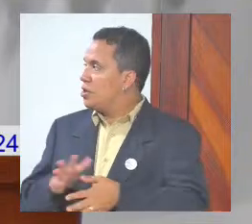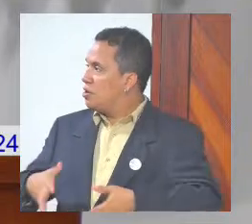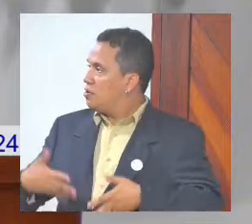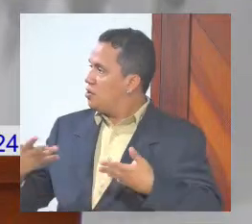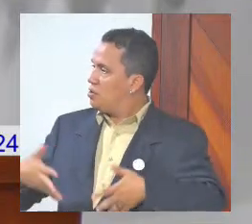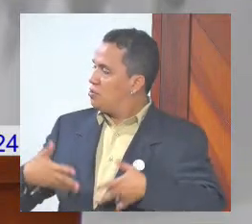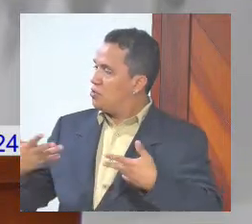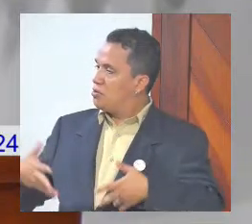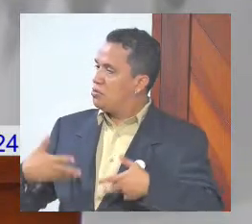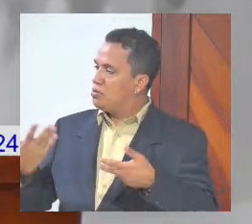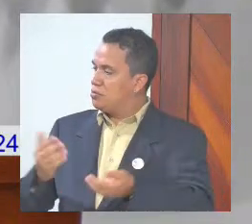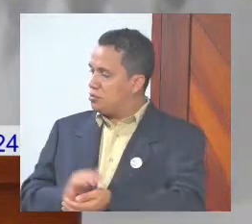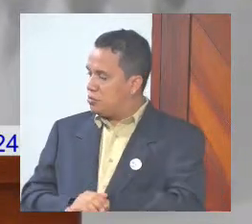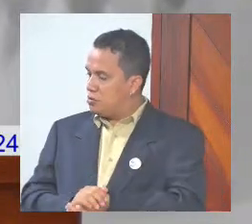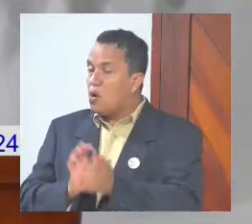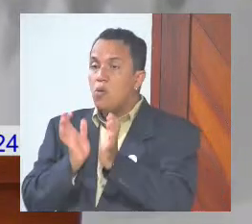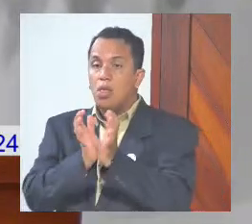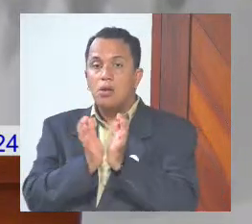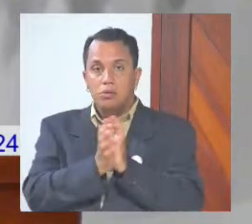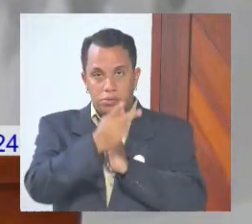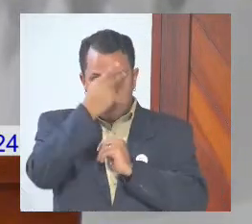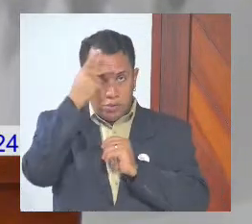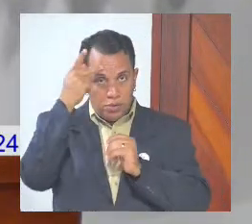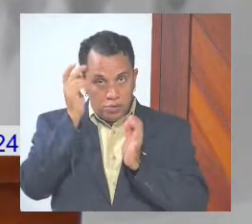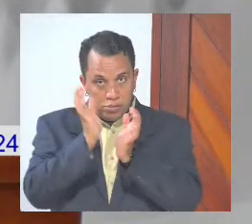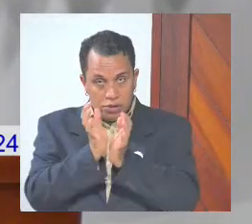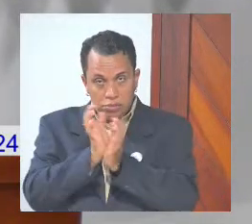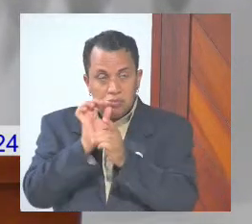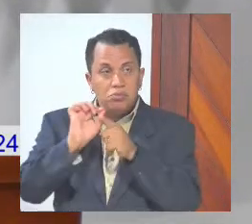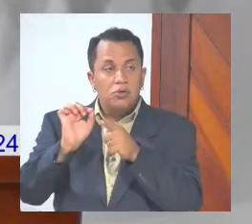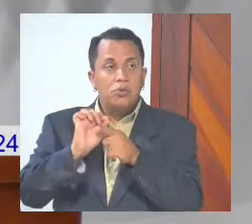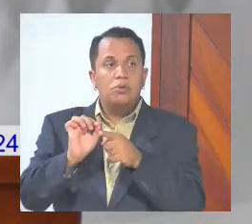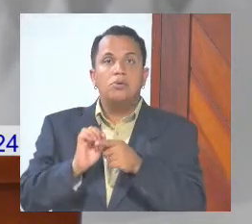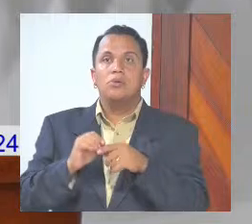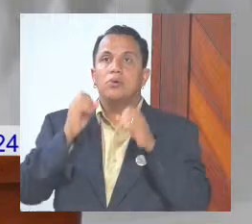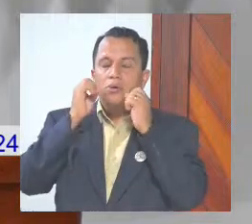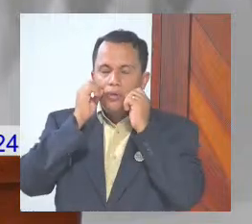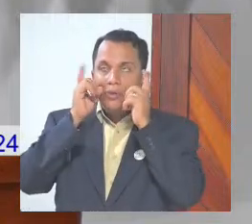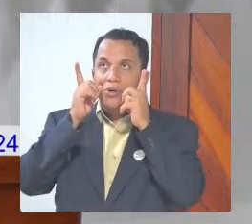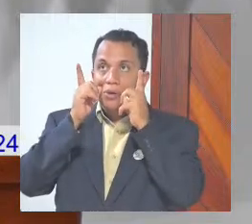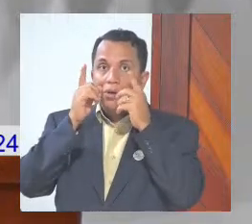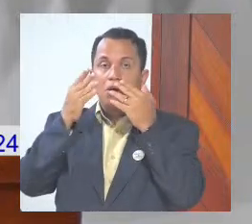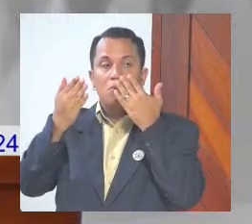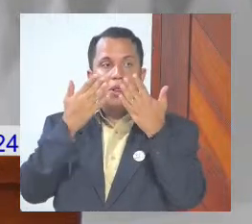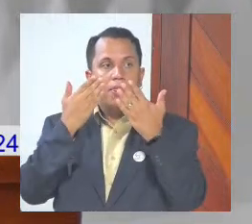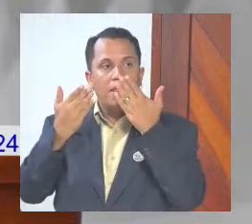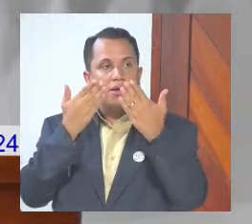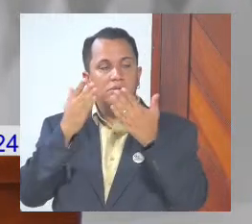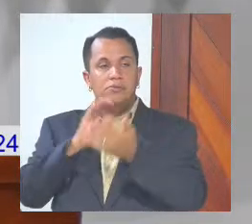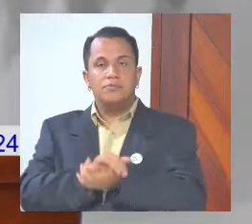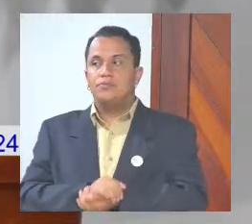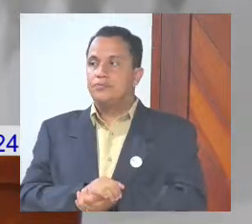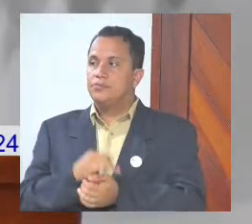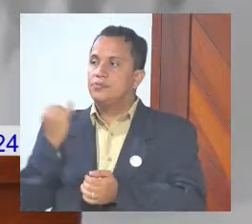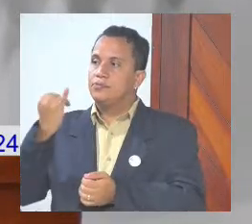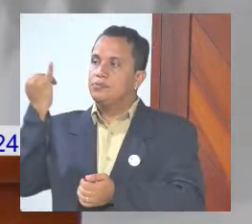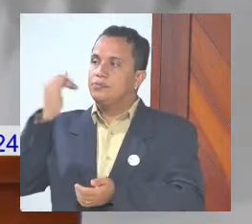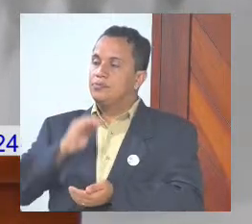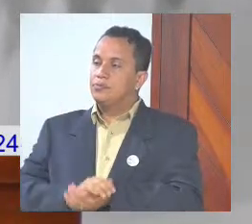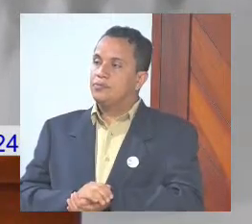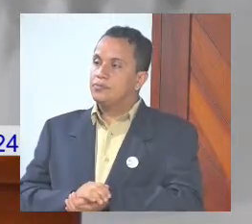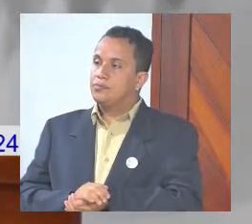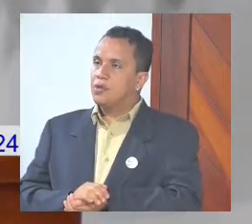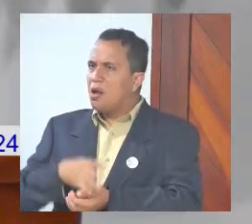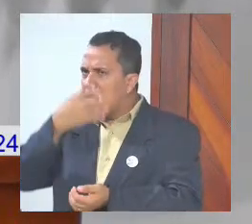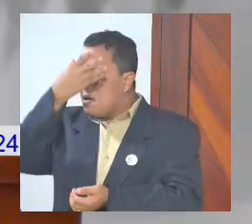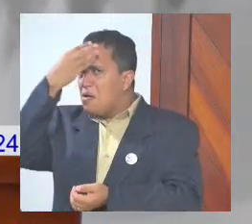feliz aonde a população do município de Pinheiro está acordando para o debate, né? Para o debate. E se me falha